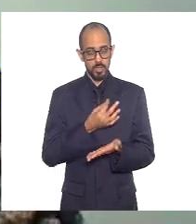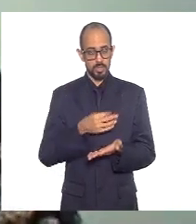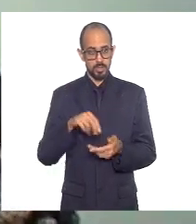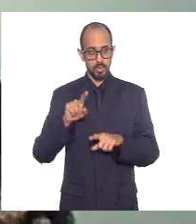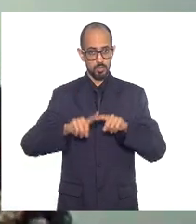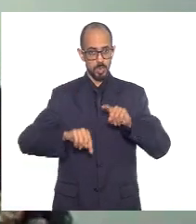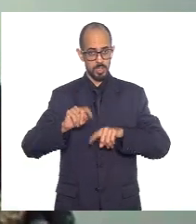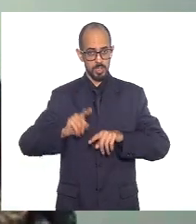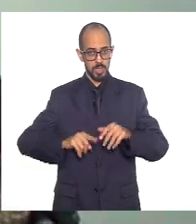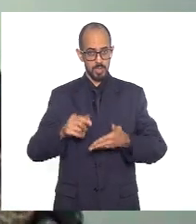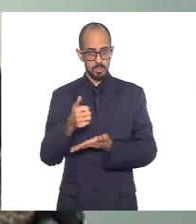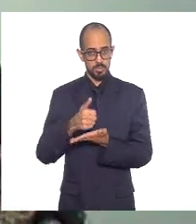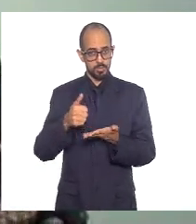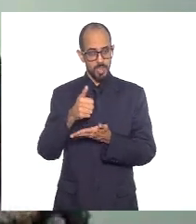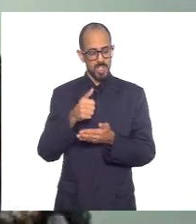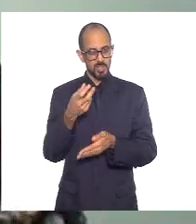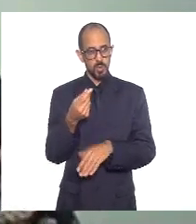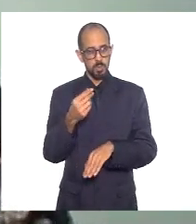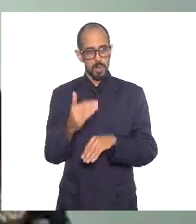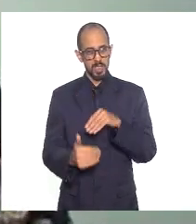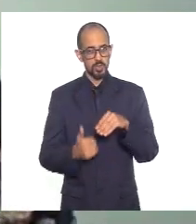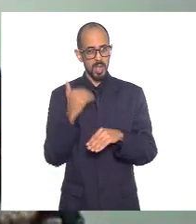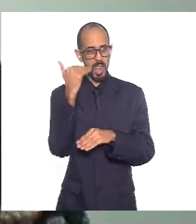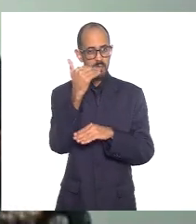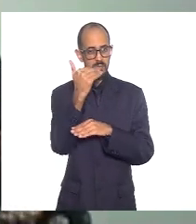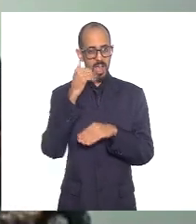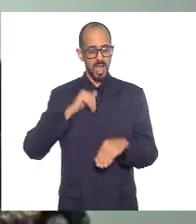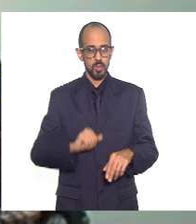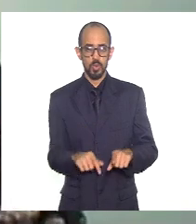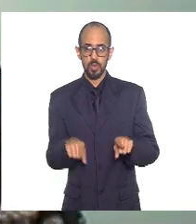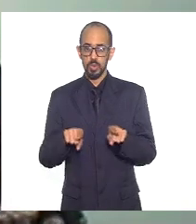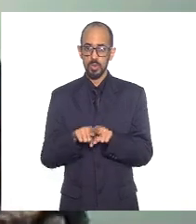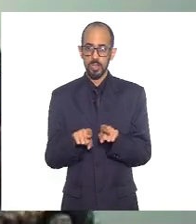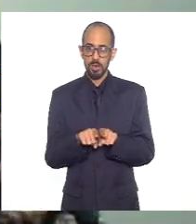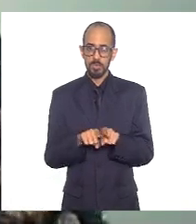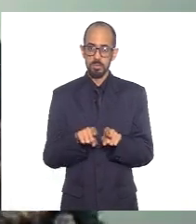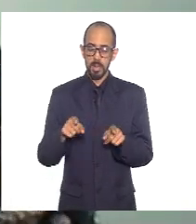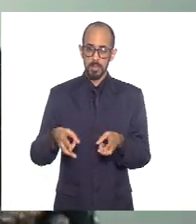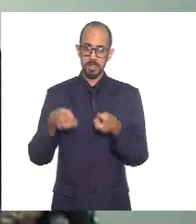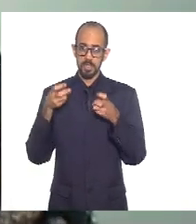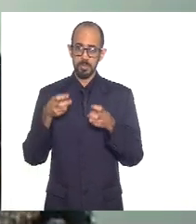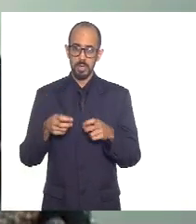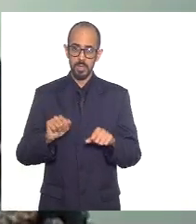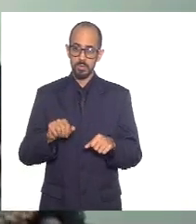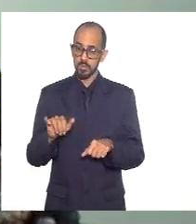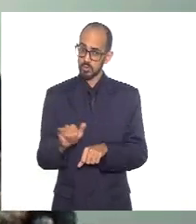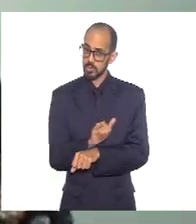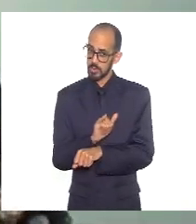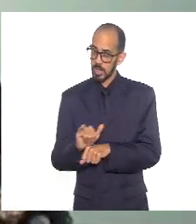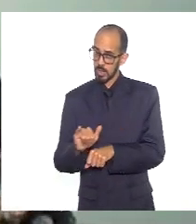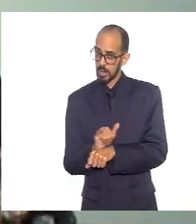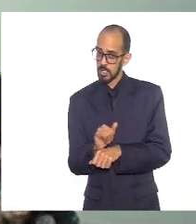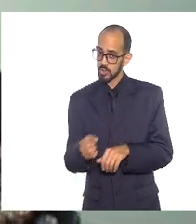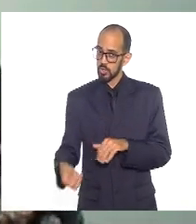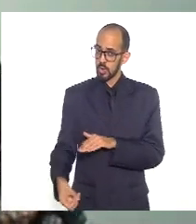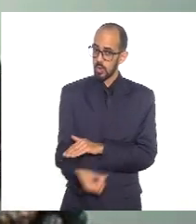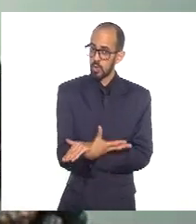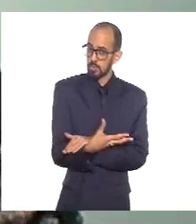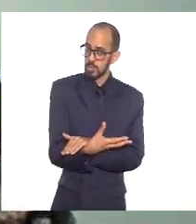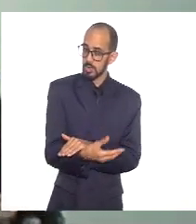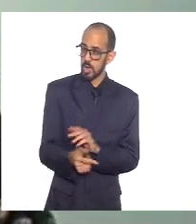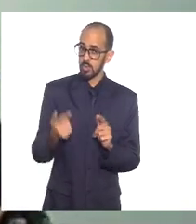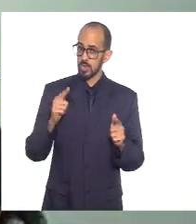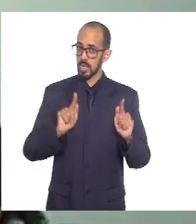básicos com sobrepreço, nós identificamos aqui esquemas de corrupção no processo